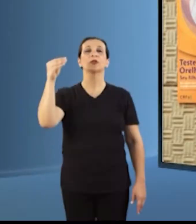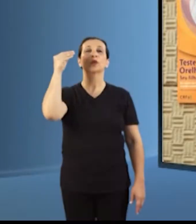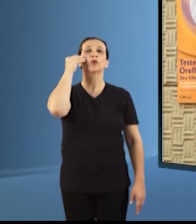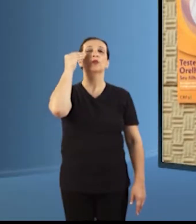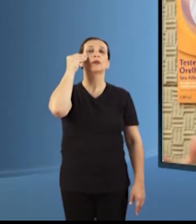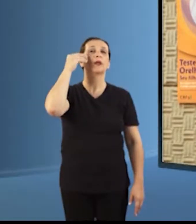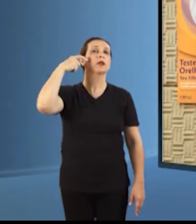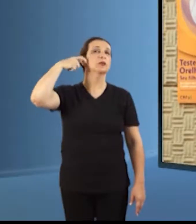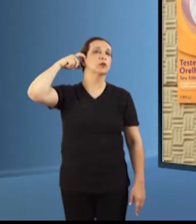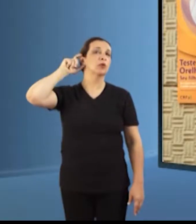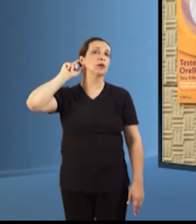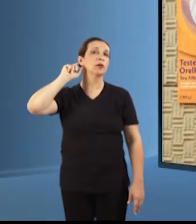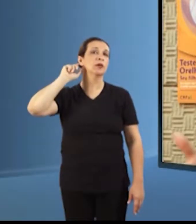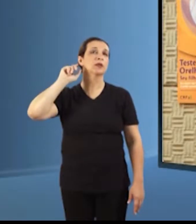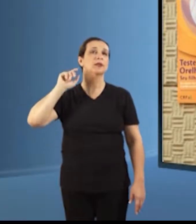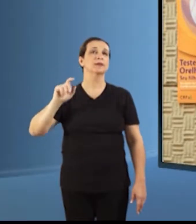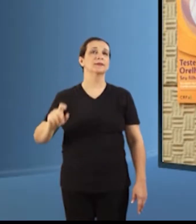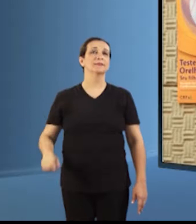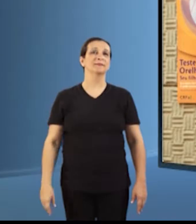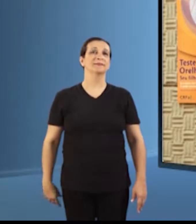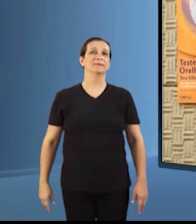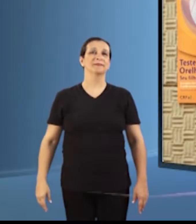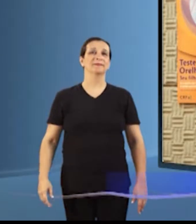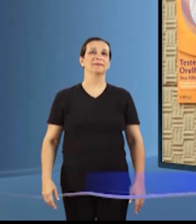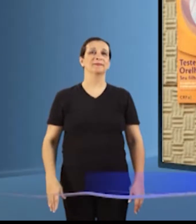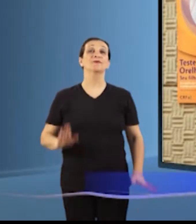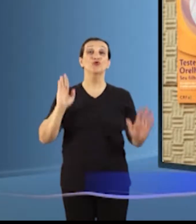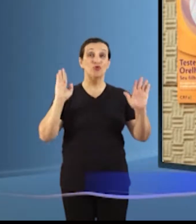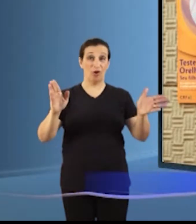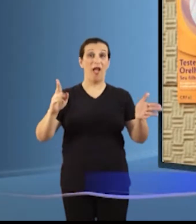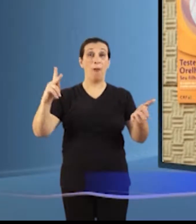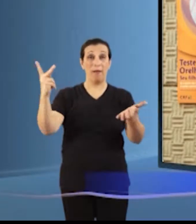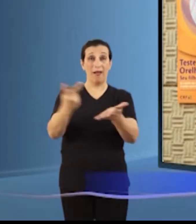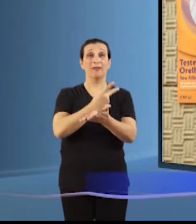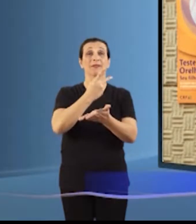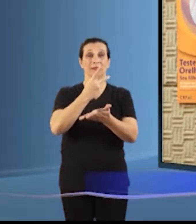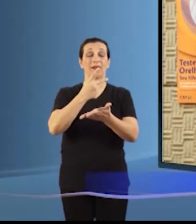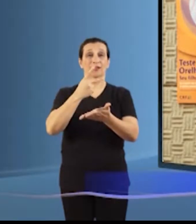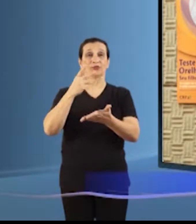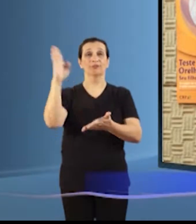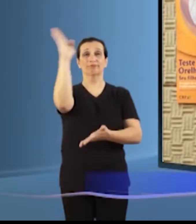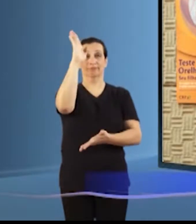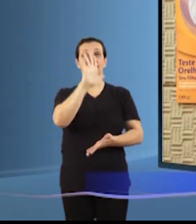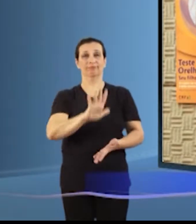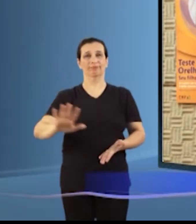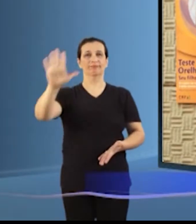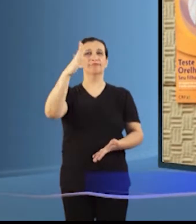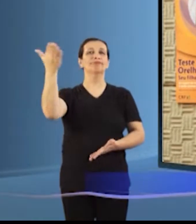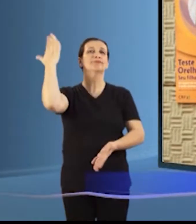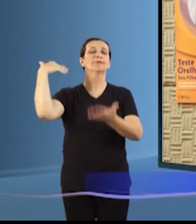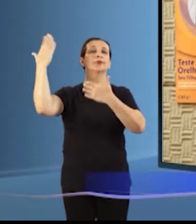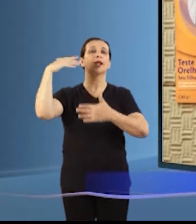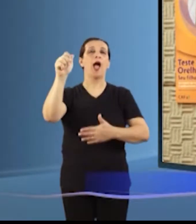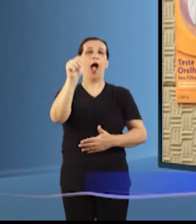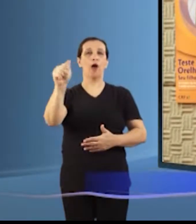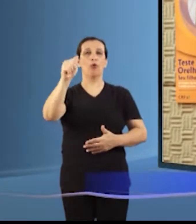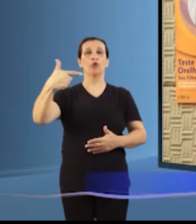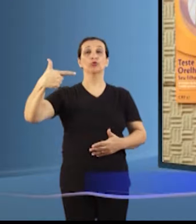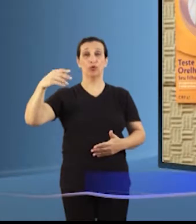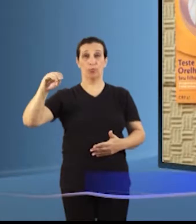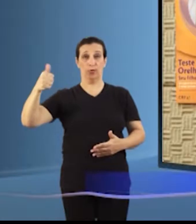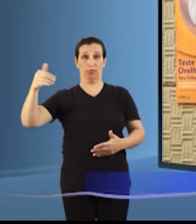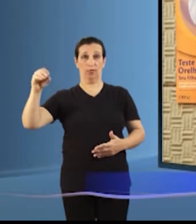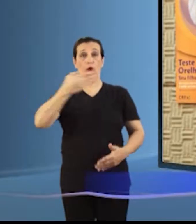O teste da orelhinha já é uma realidade, né? Desde agosto de 2010, o governo federal ele sancionou